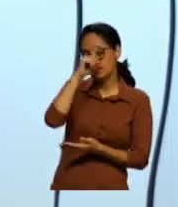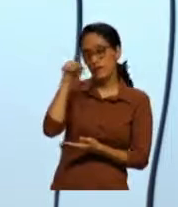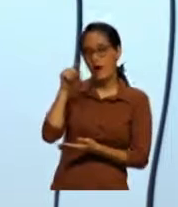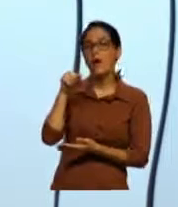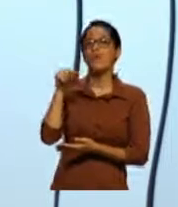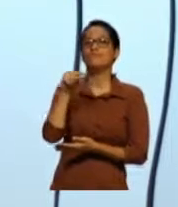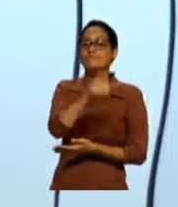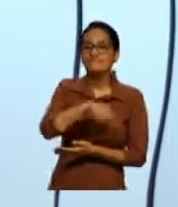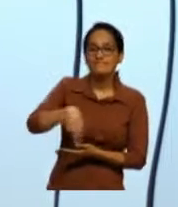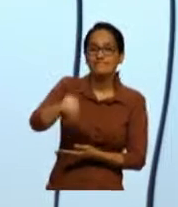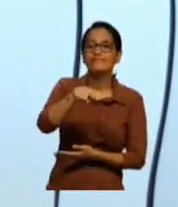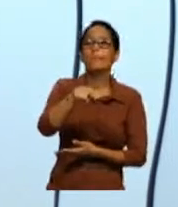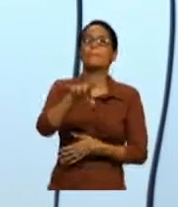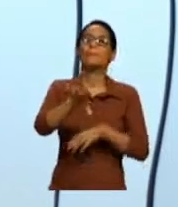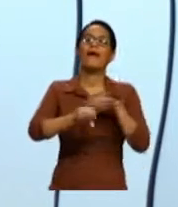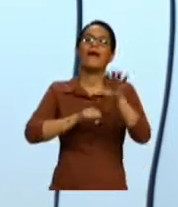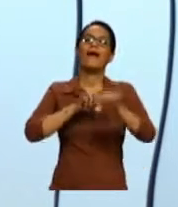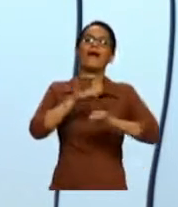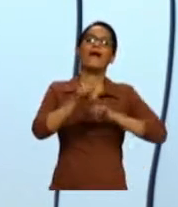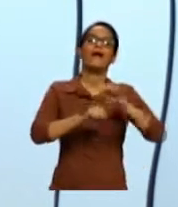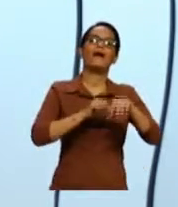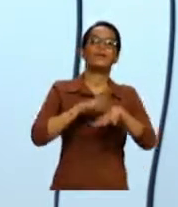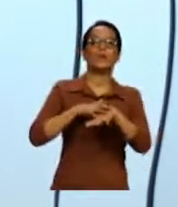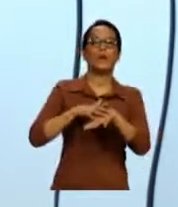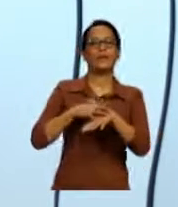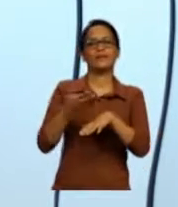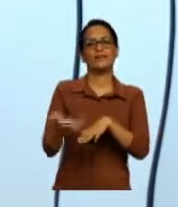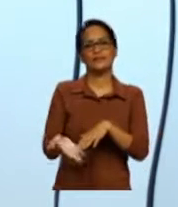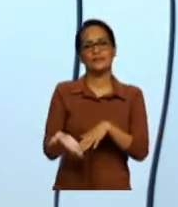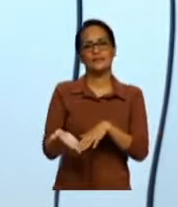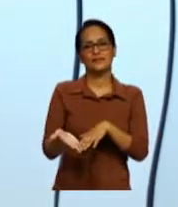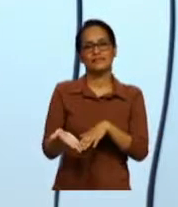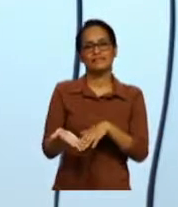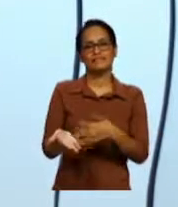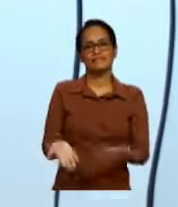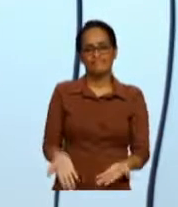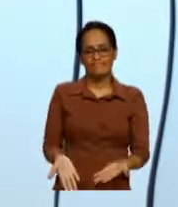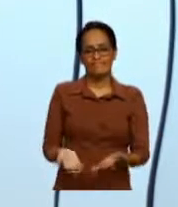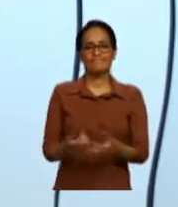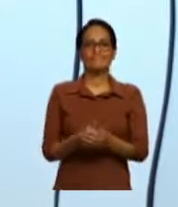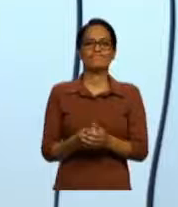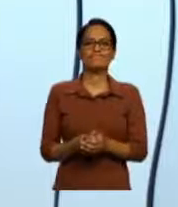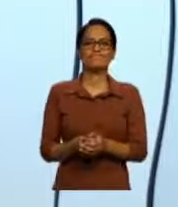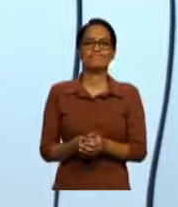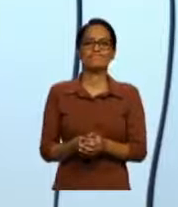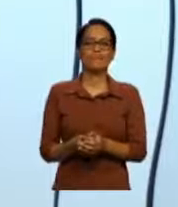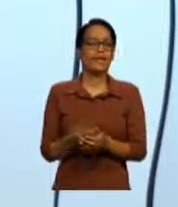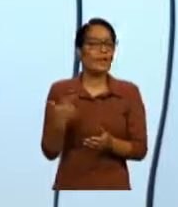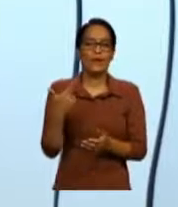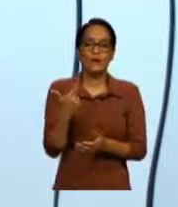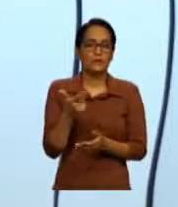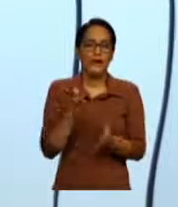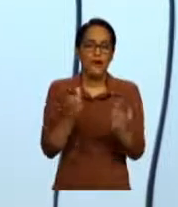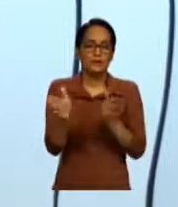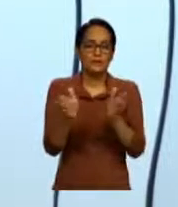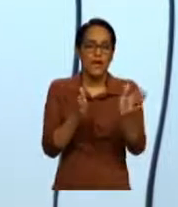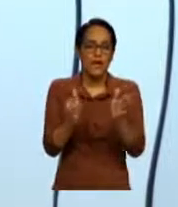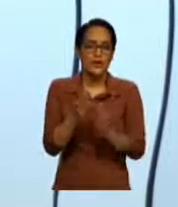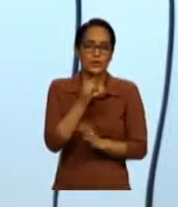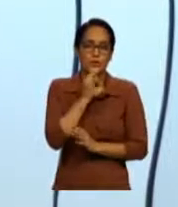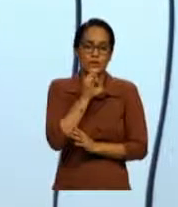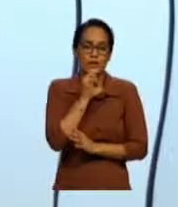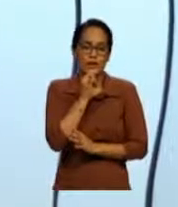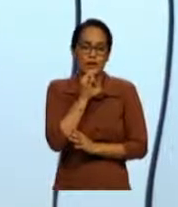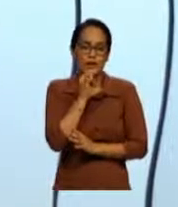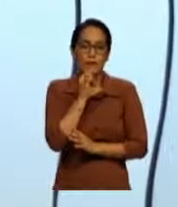mais suscetíveis a esse tipo de doença. E com isso, ela não vai ter acesso, por exemplo,